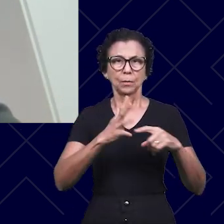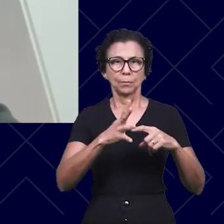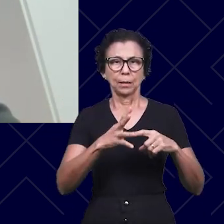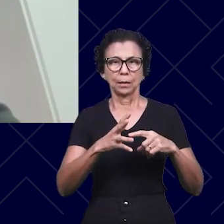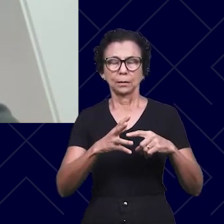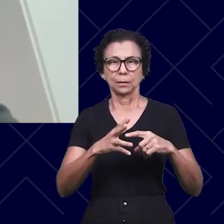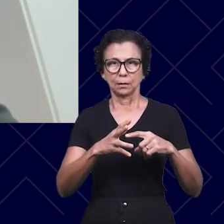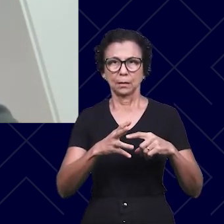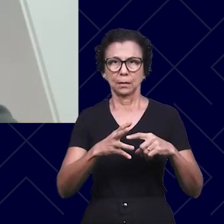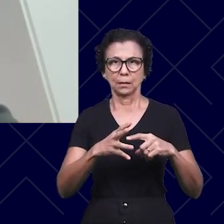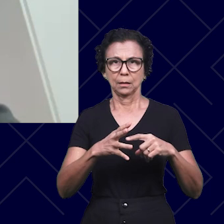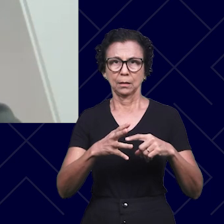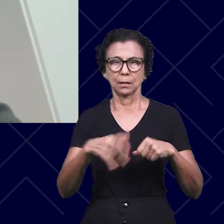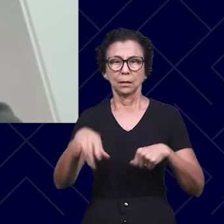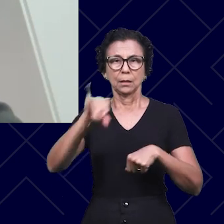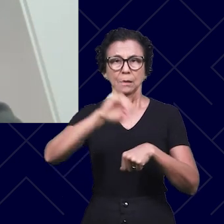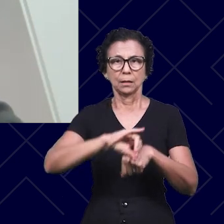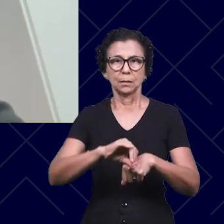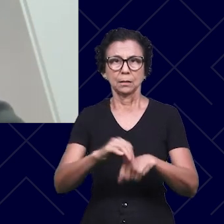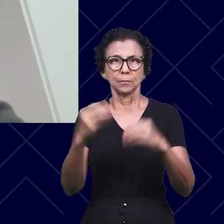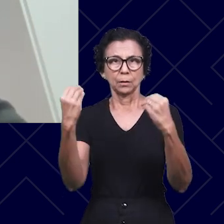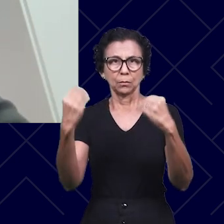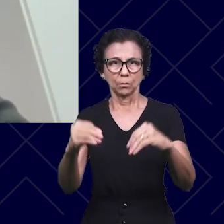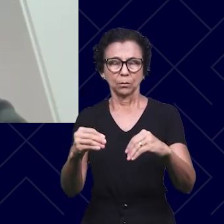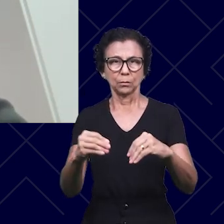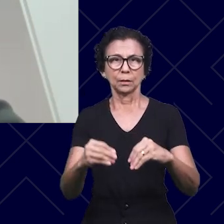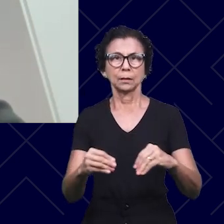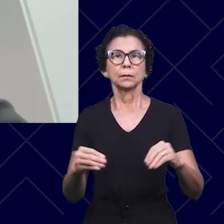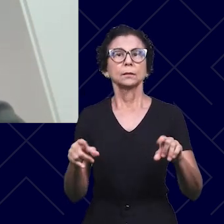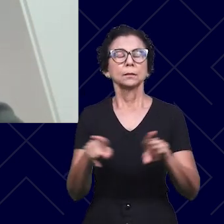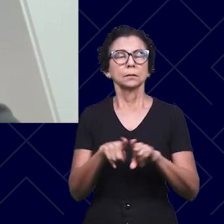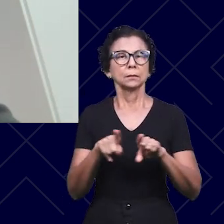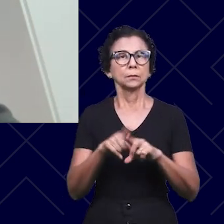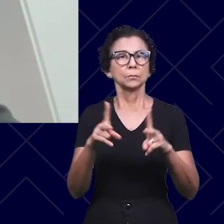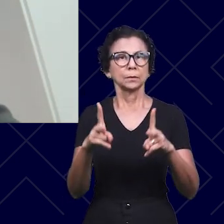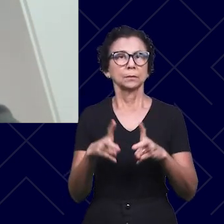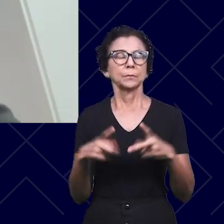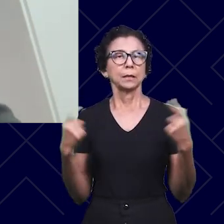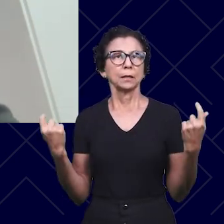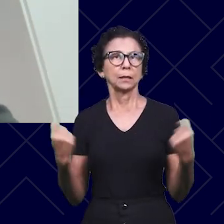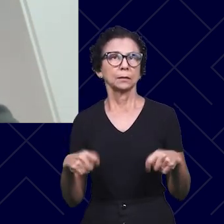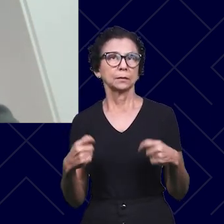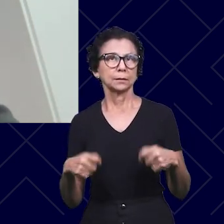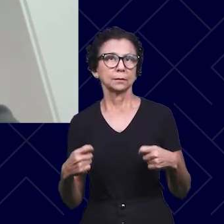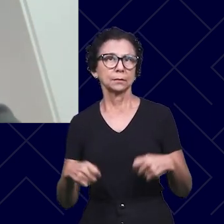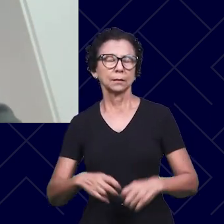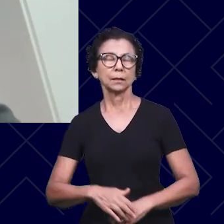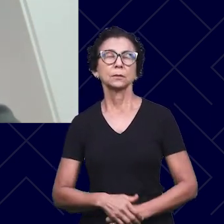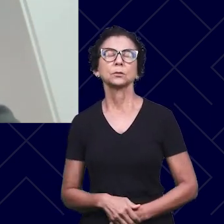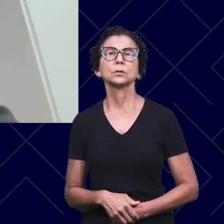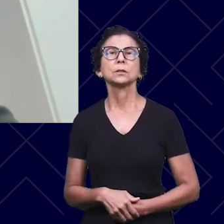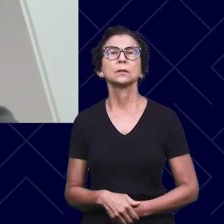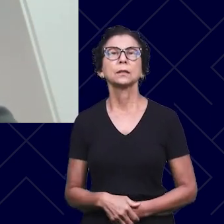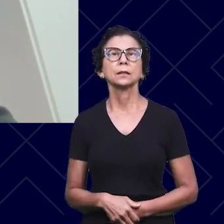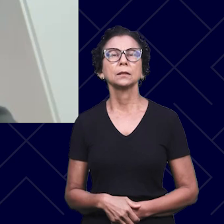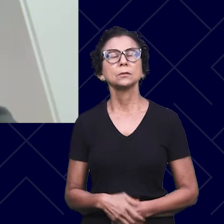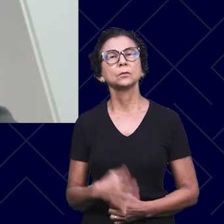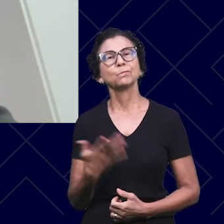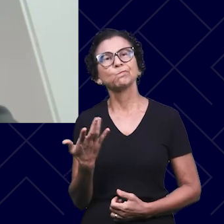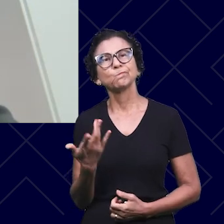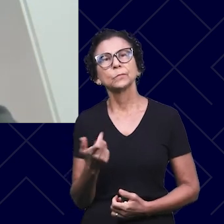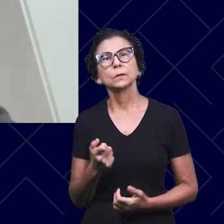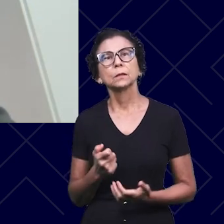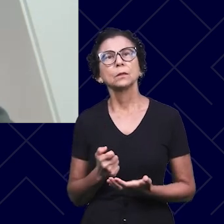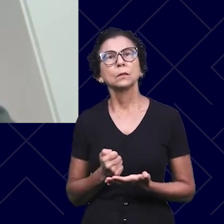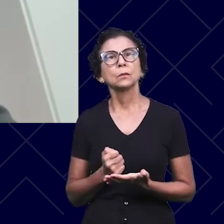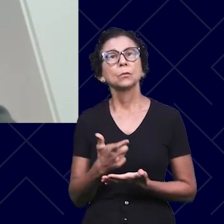ela seria colocada. Foi quando também eu vi também essa necessidade de comprar também alguns equipamentos, né? E não só